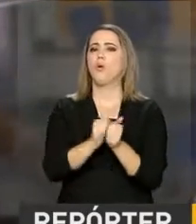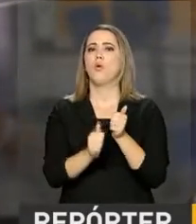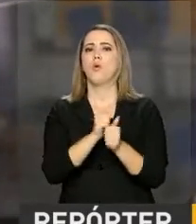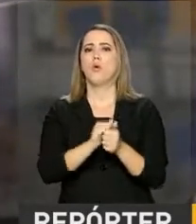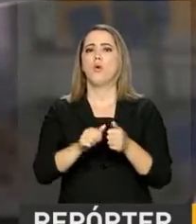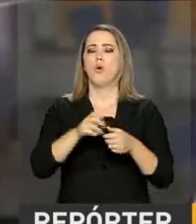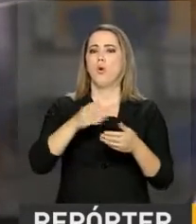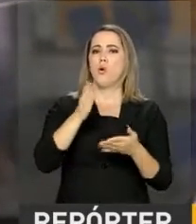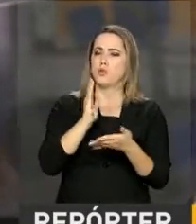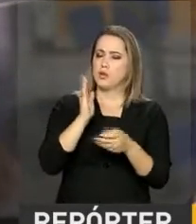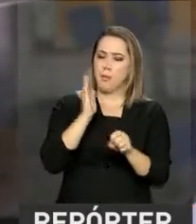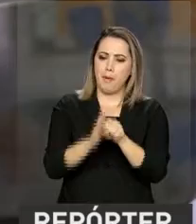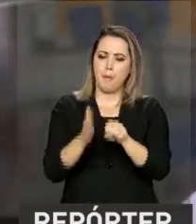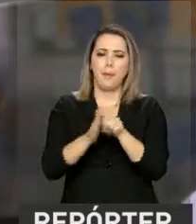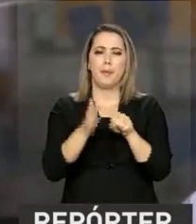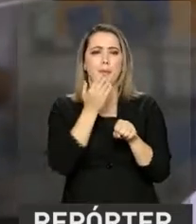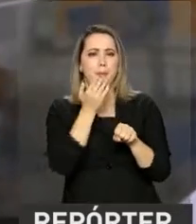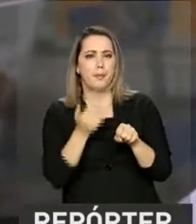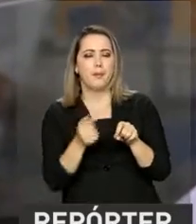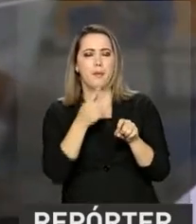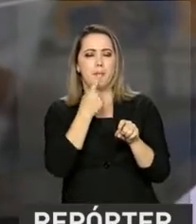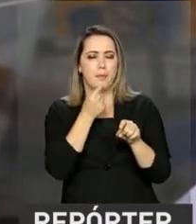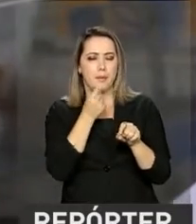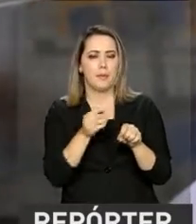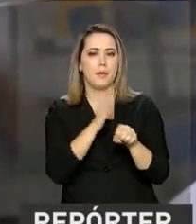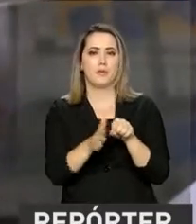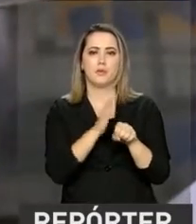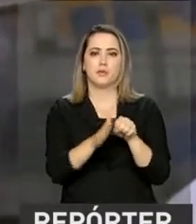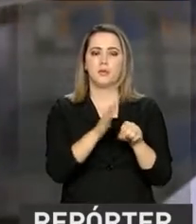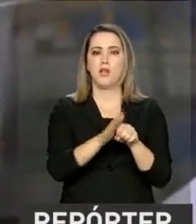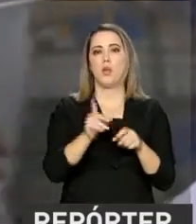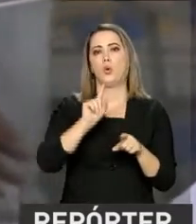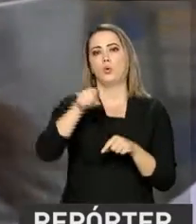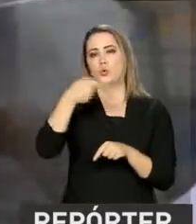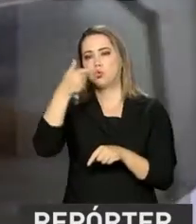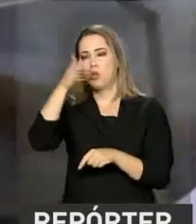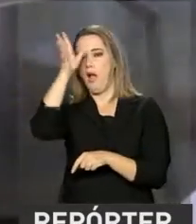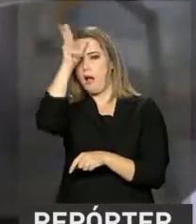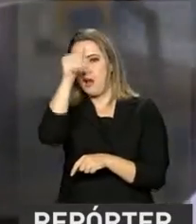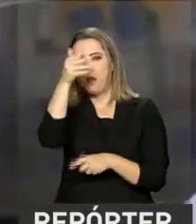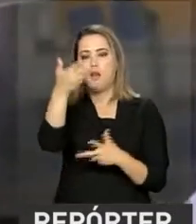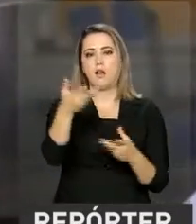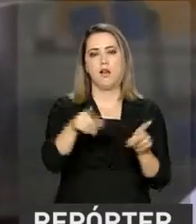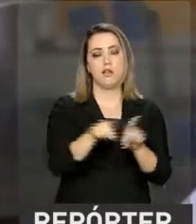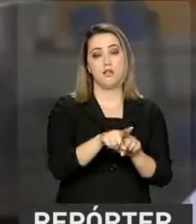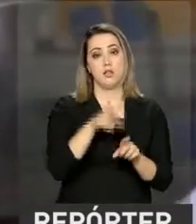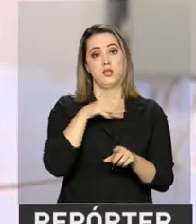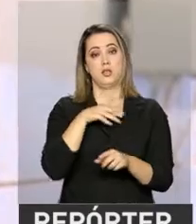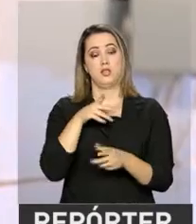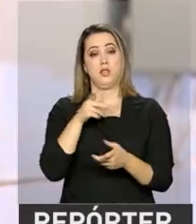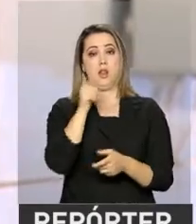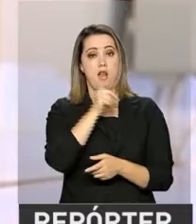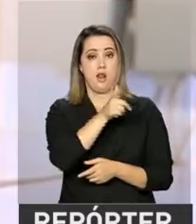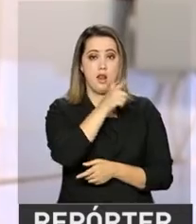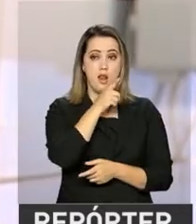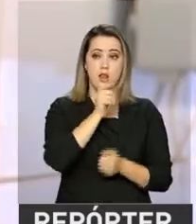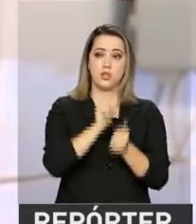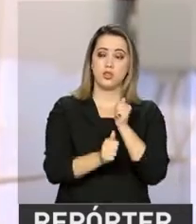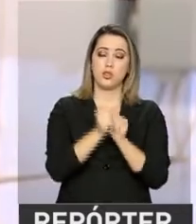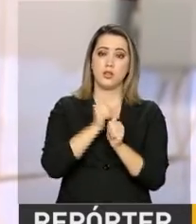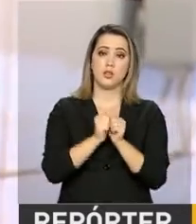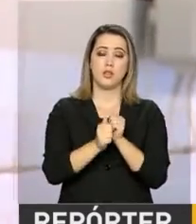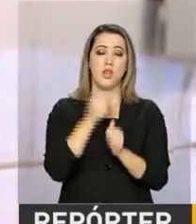uma carne de uma galinhada outro dia um baião de dois lanches faz arroz doce e as merendeiras